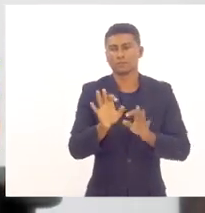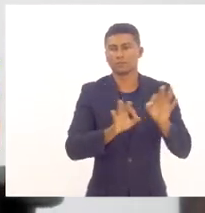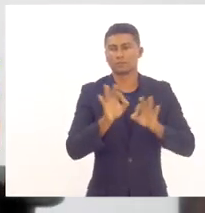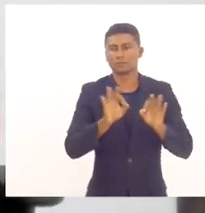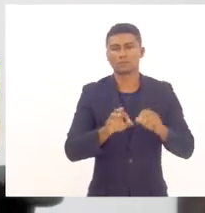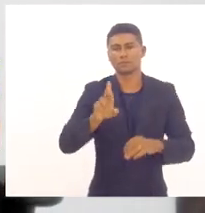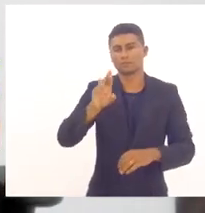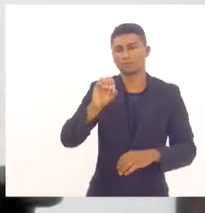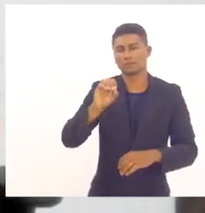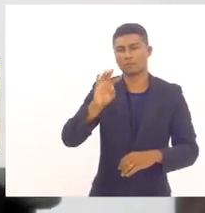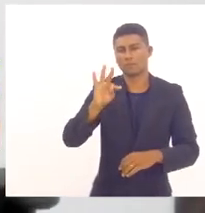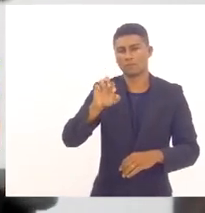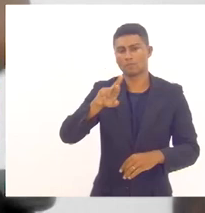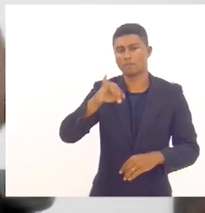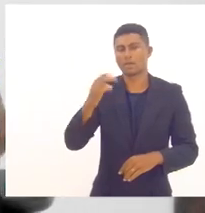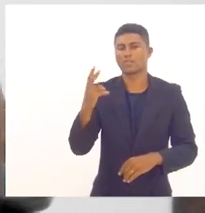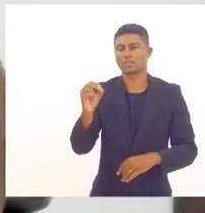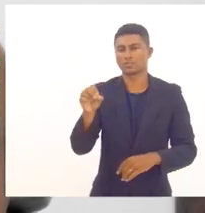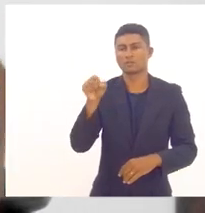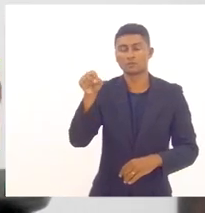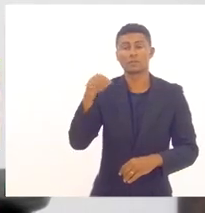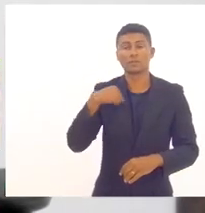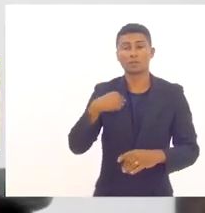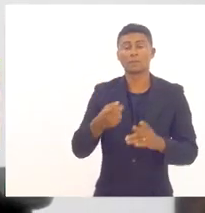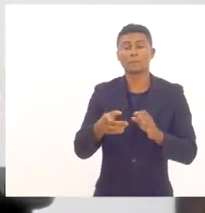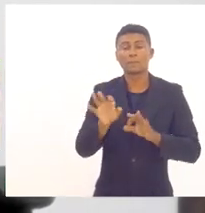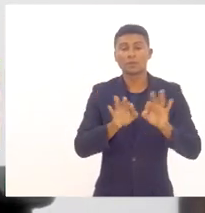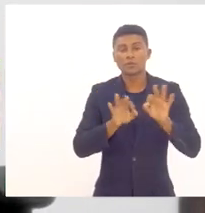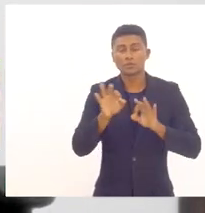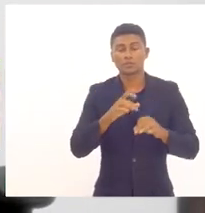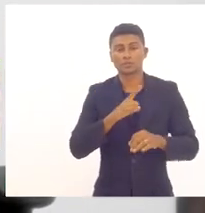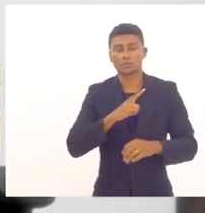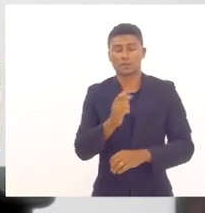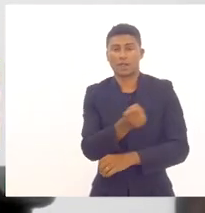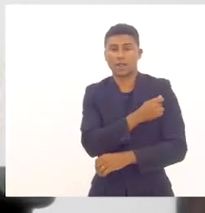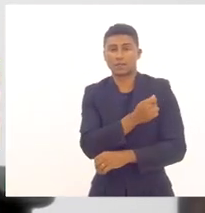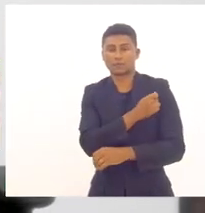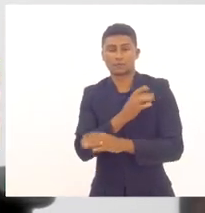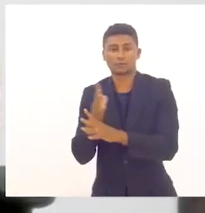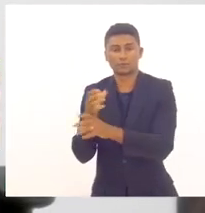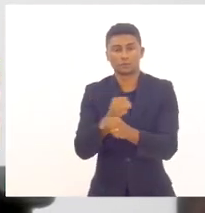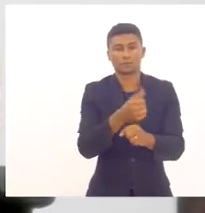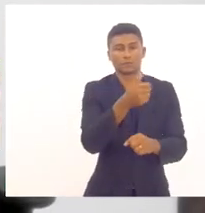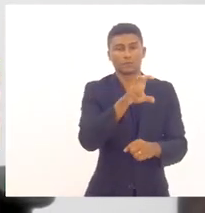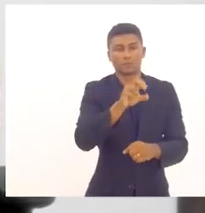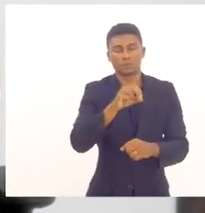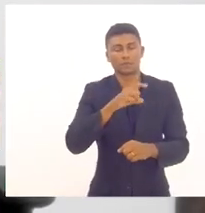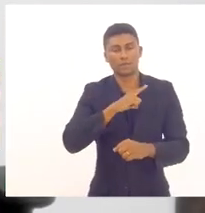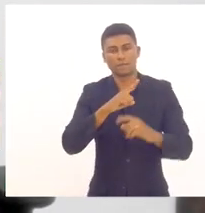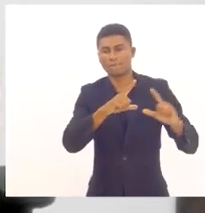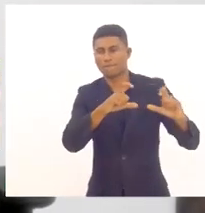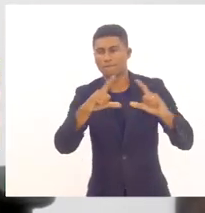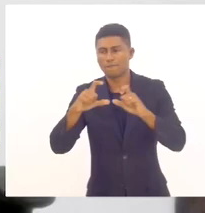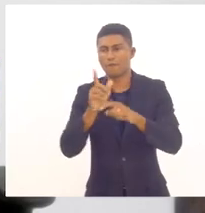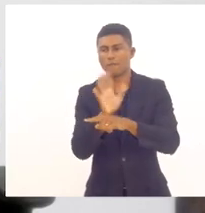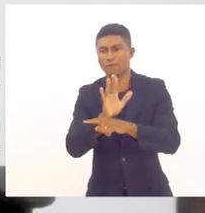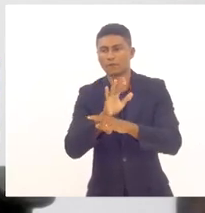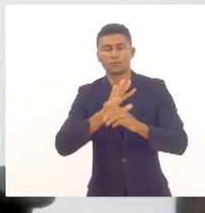Robertinho, com a federação, fez. Eu dava aula para 150 alunos dentro do Circo Voador. Tem as fotos, tem vídeo, tem tudo.